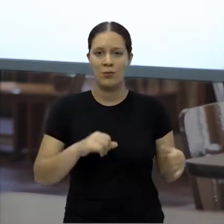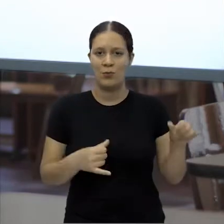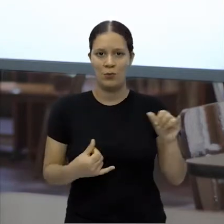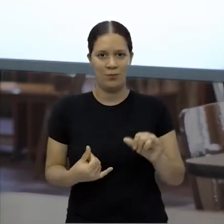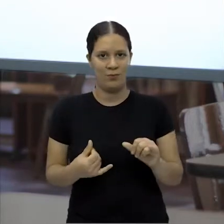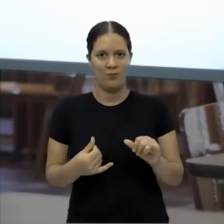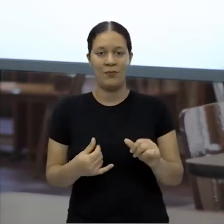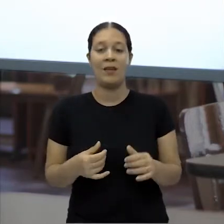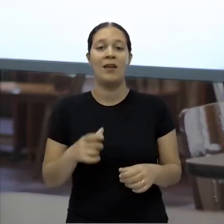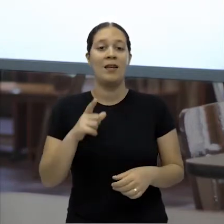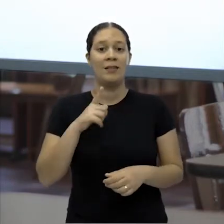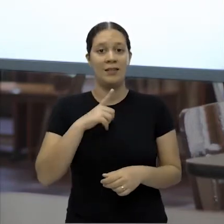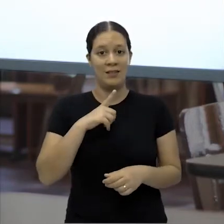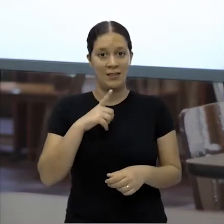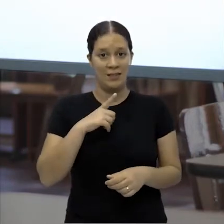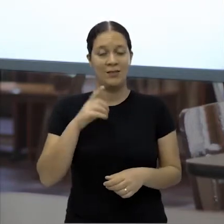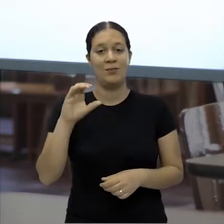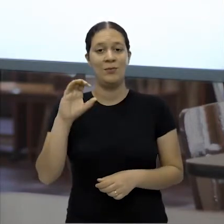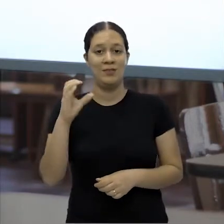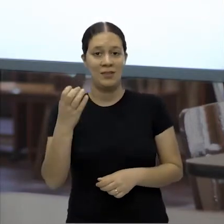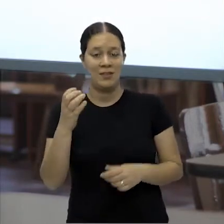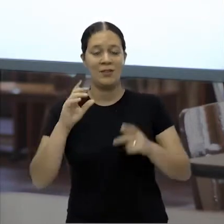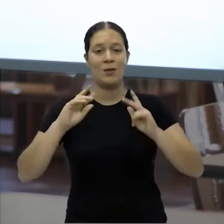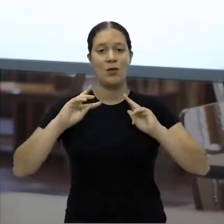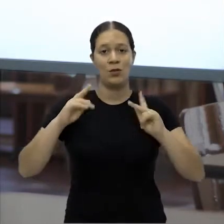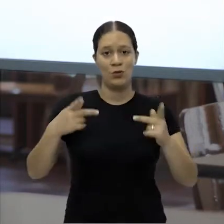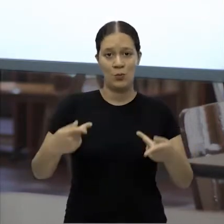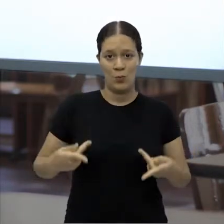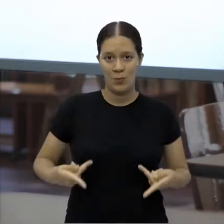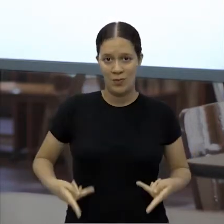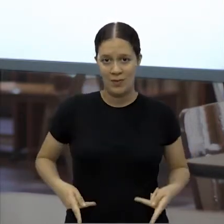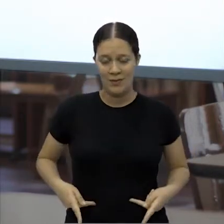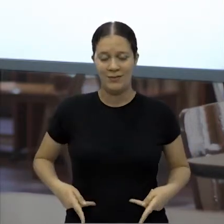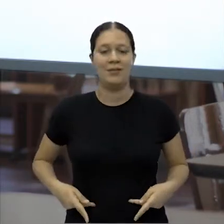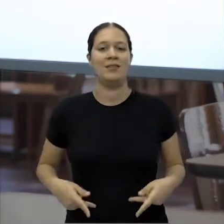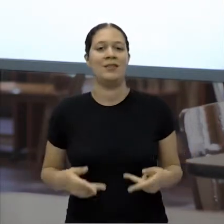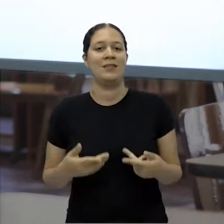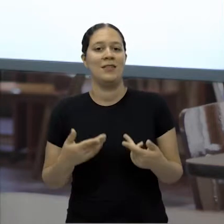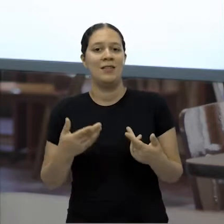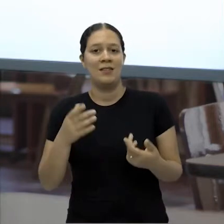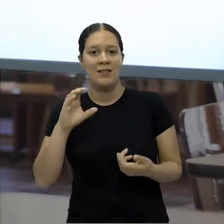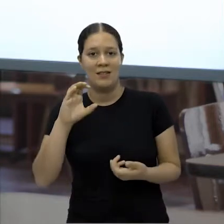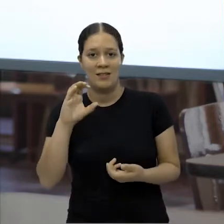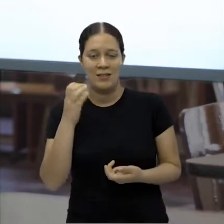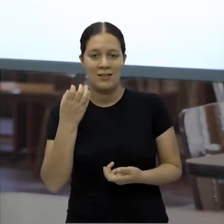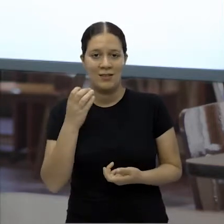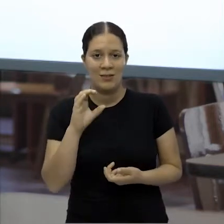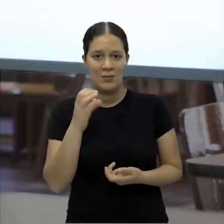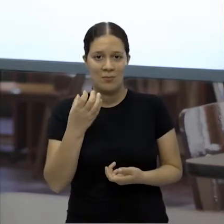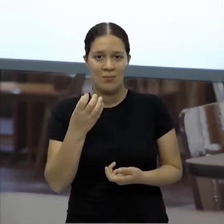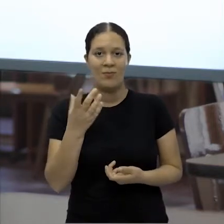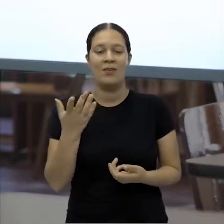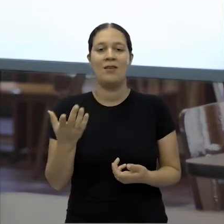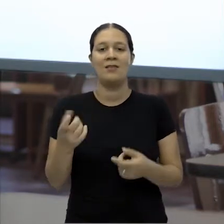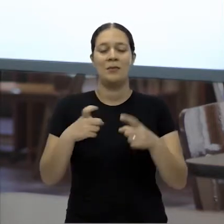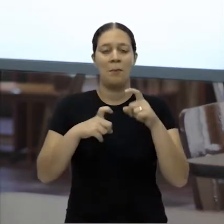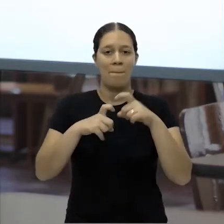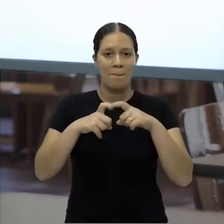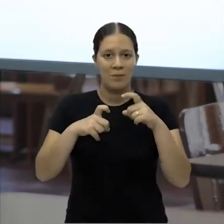são científicos. Existem ainda ciências humanas, existem as